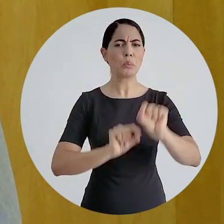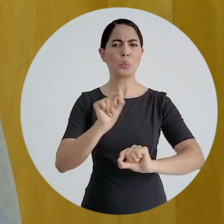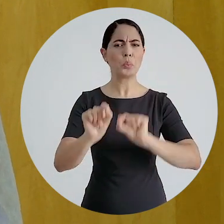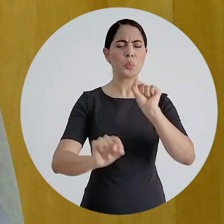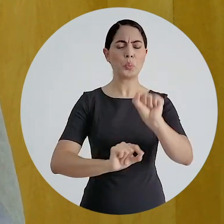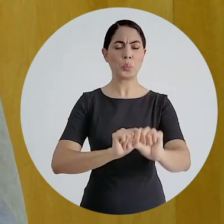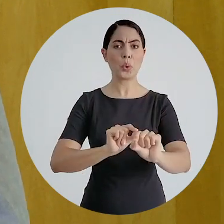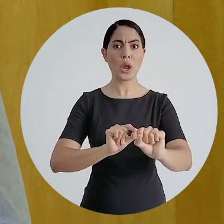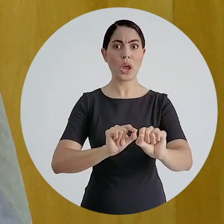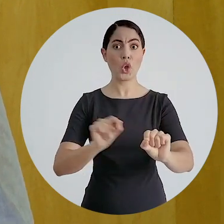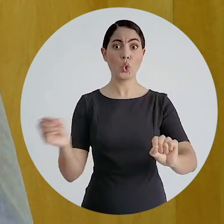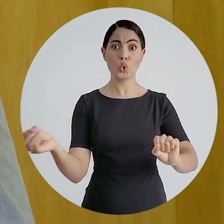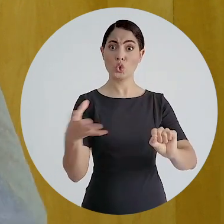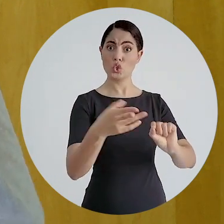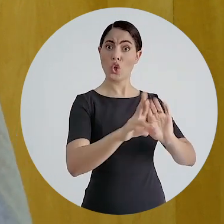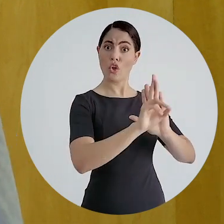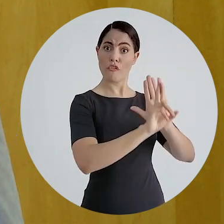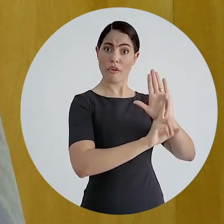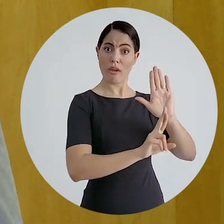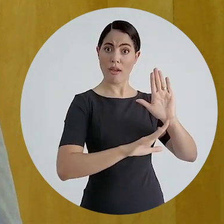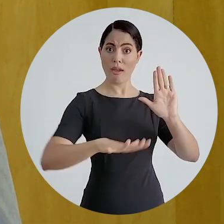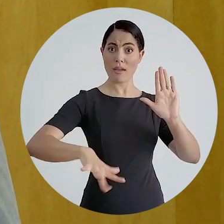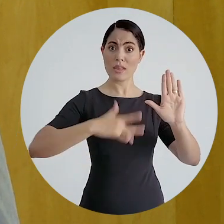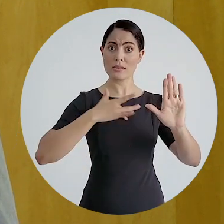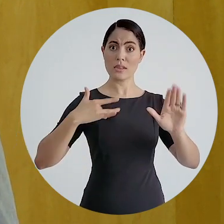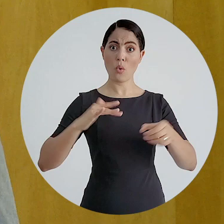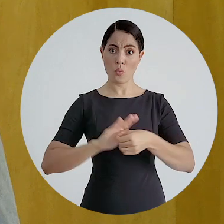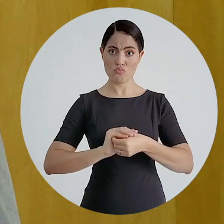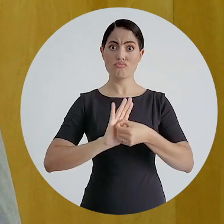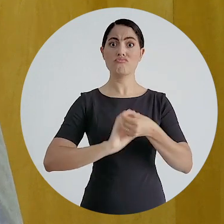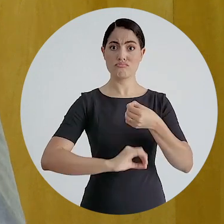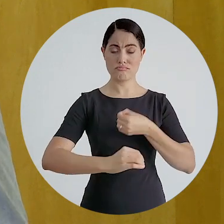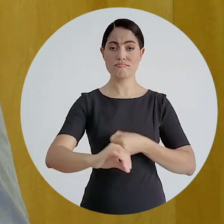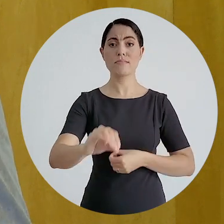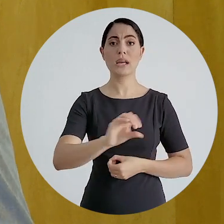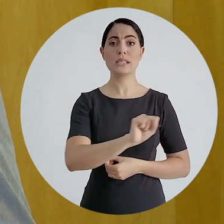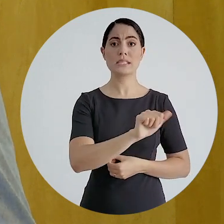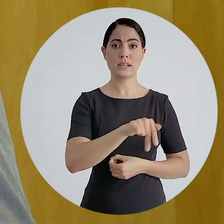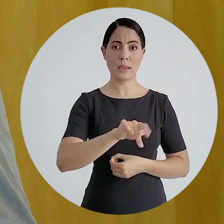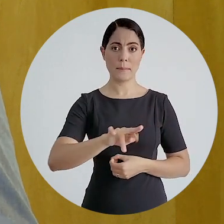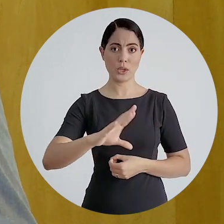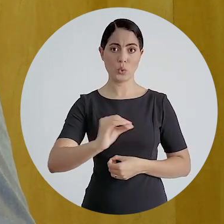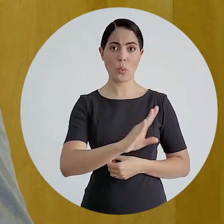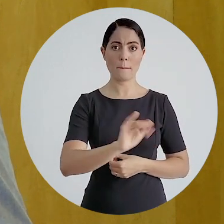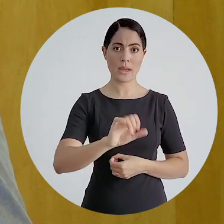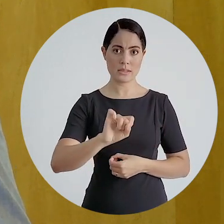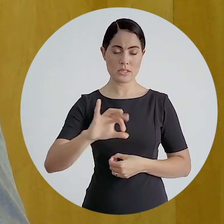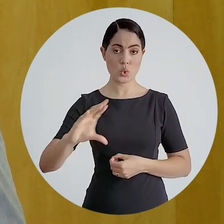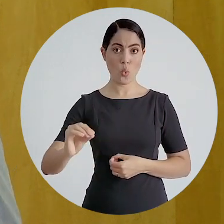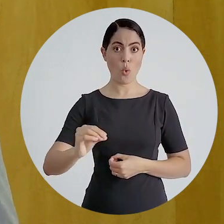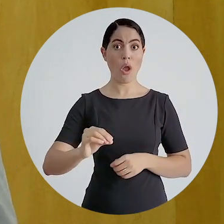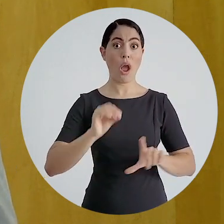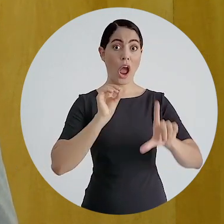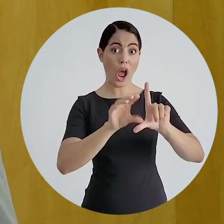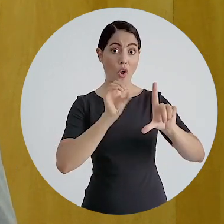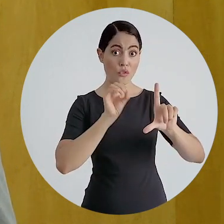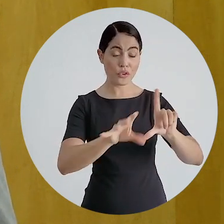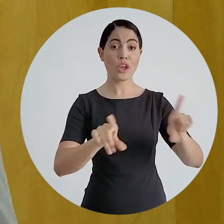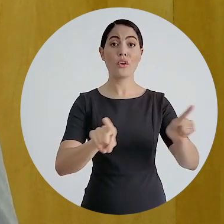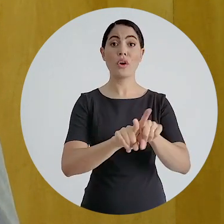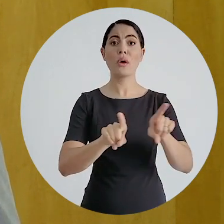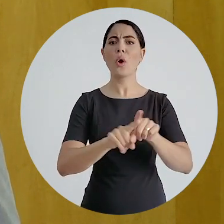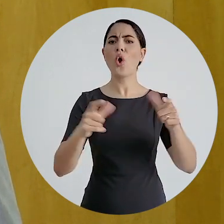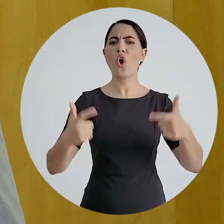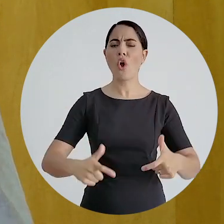diferentes aspectos que envolvem o novo marco regulatório do saneamento básico. O evento foi transmitido ao vivo e